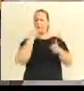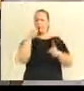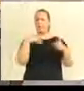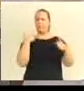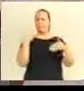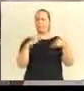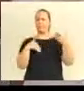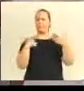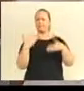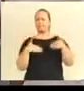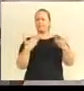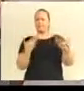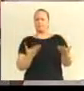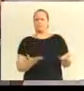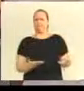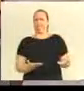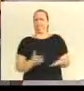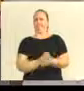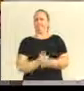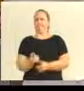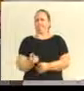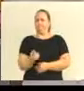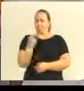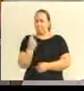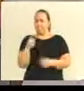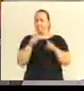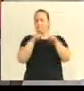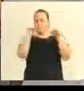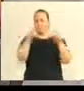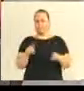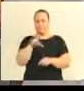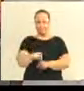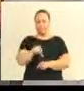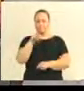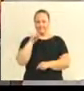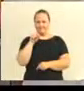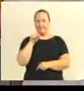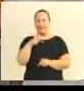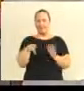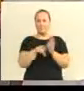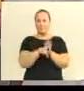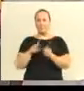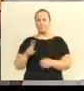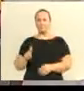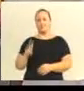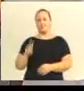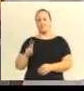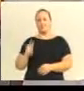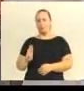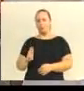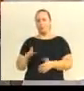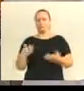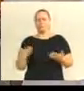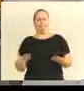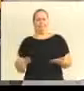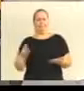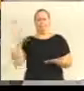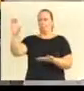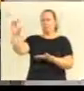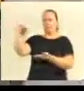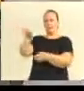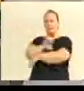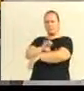andou passeando aqui então esses funcionários da urbe tem que colaborar também porque senão daqui a pouco até que tirar de outras áreas também dinheiro e vai vir mais pedidos aqui para remanejar